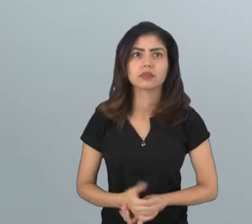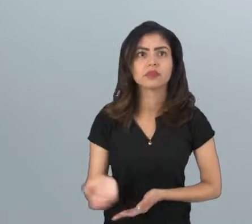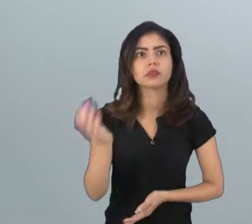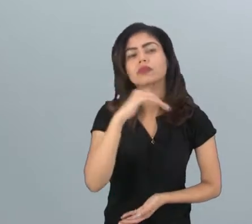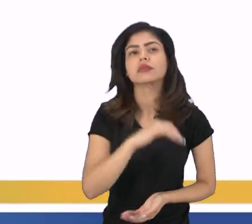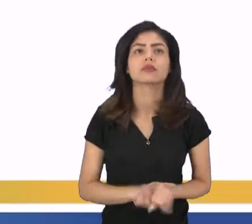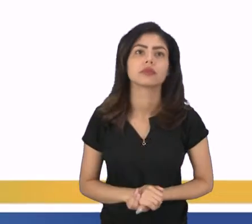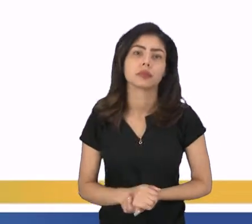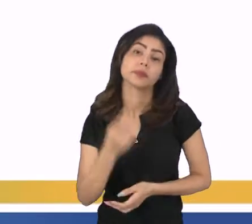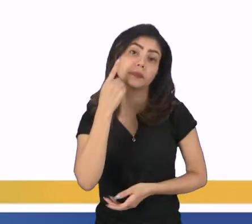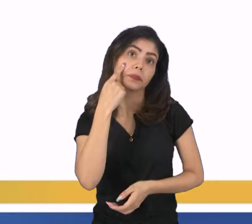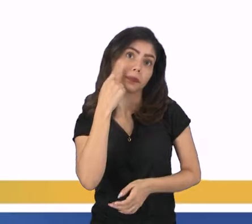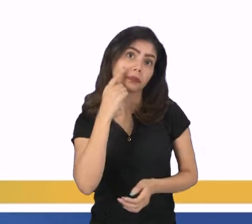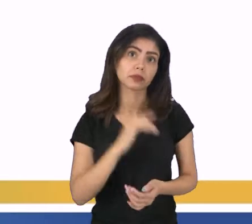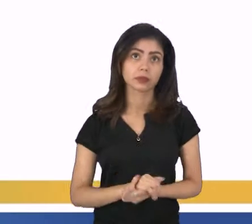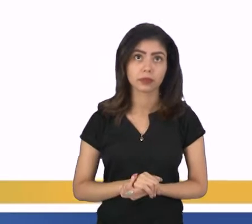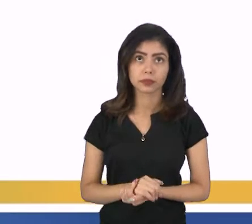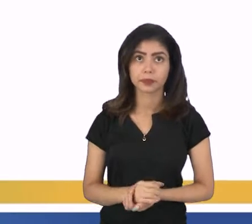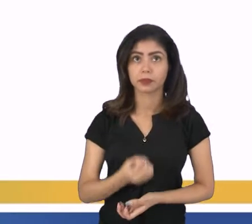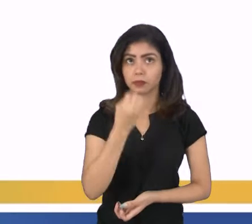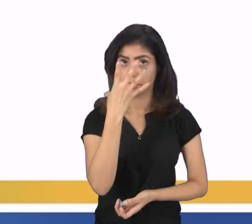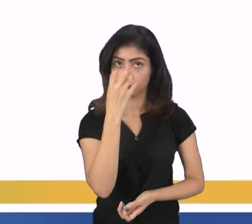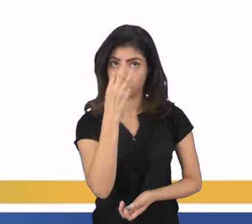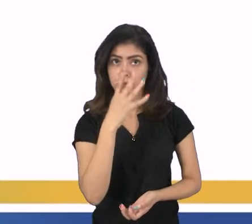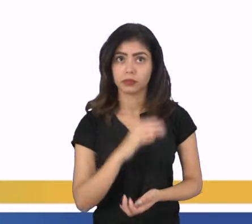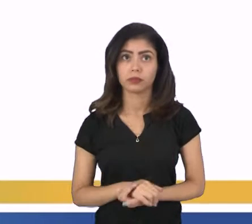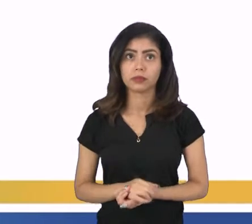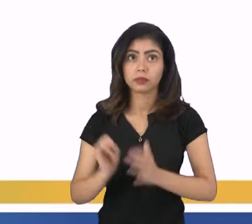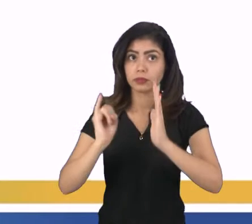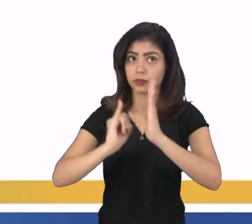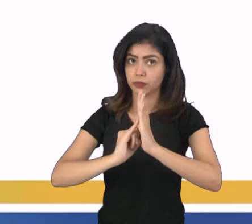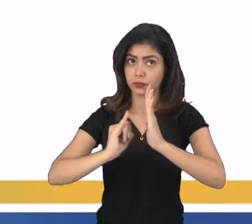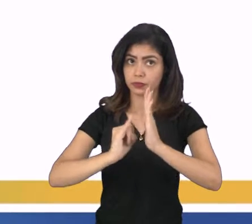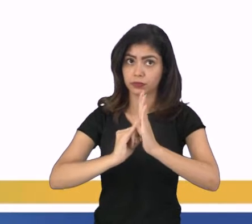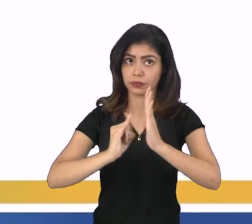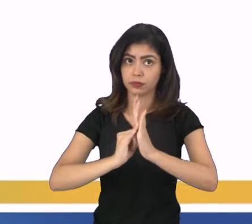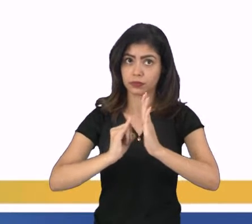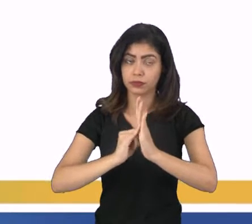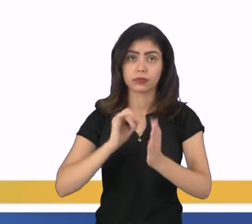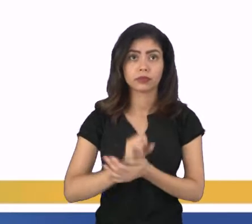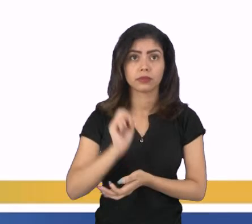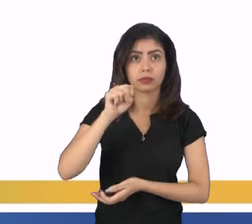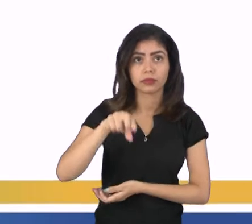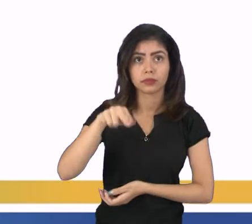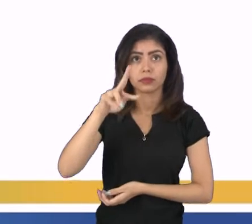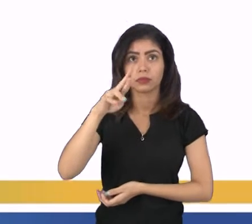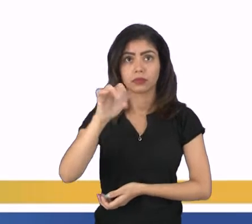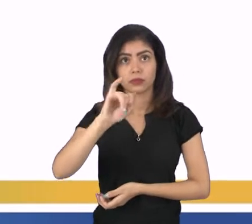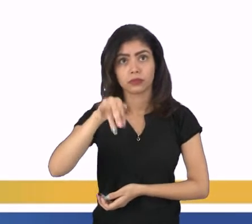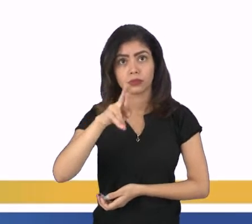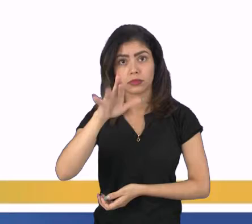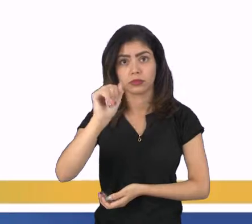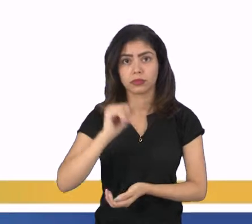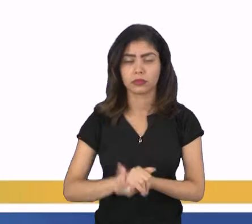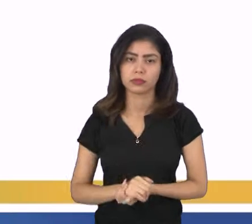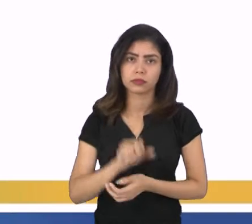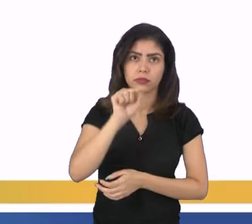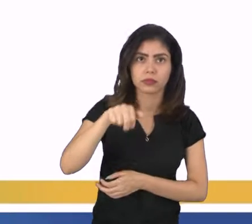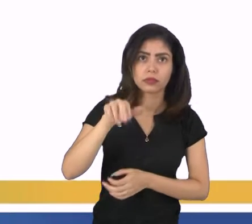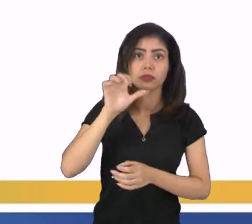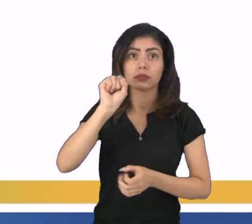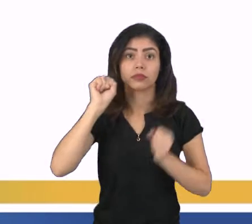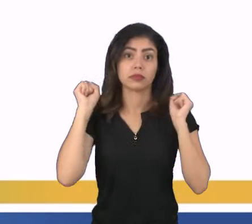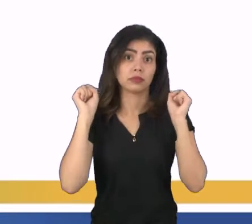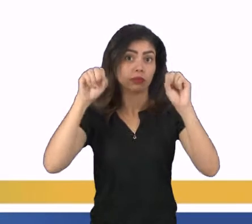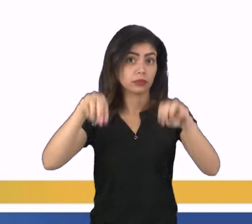então? Olha só, temos aí a fotografia do Instituto Santa Juliana em Sena Madureira, a foto de